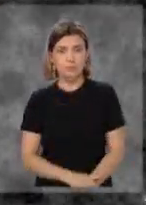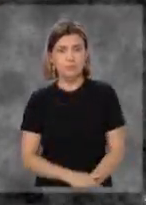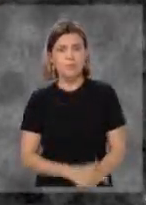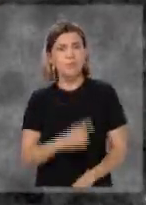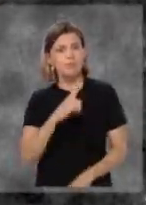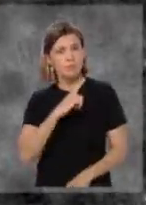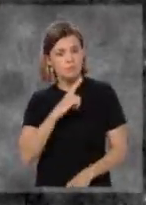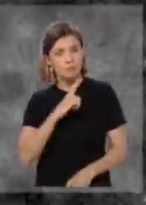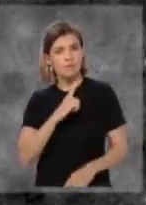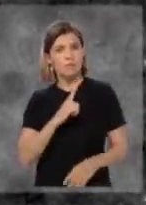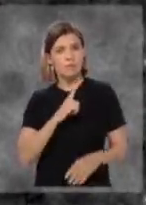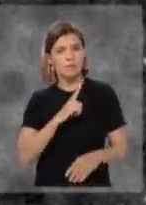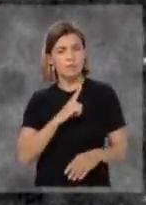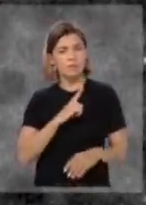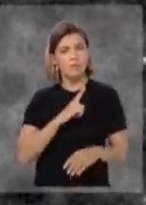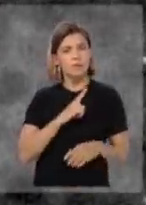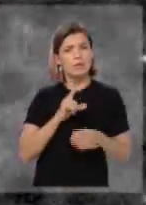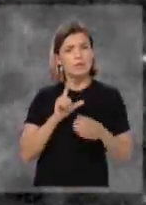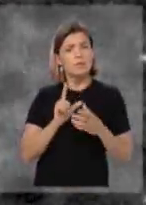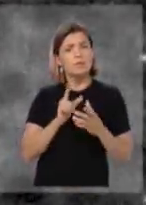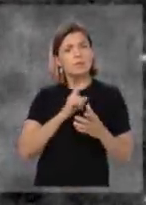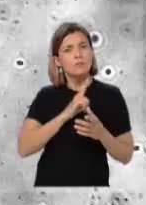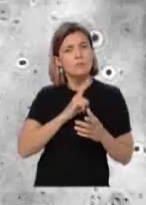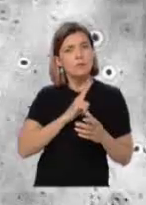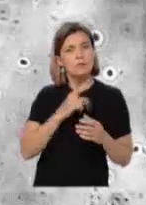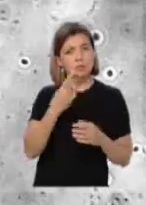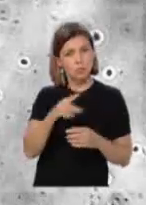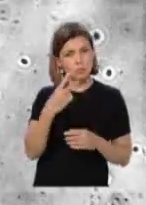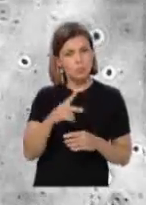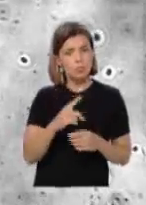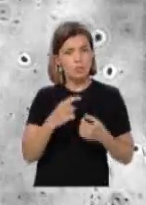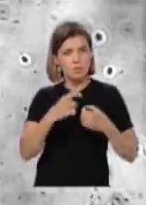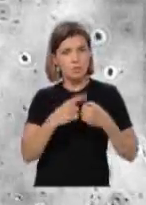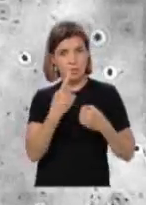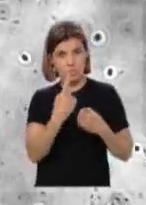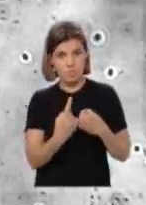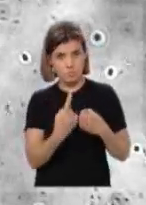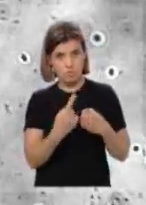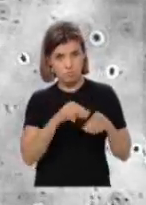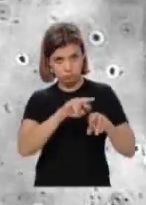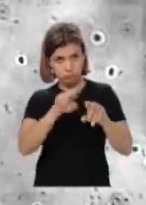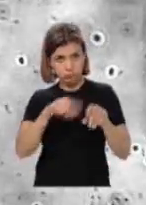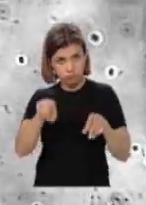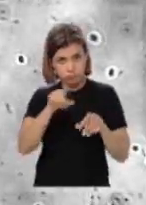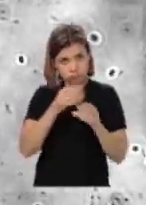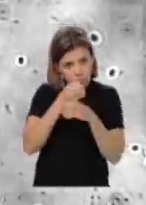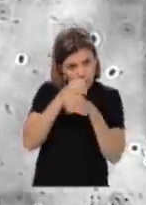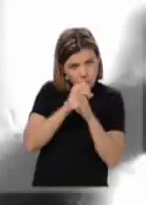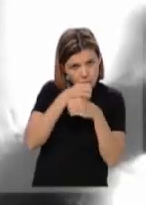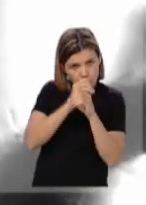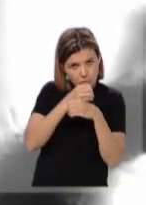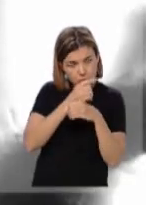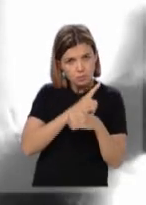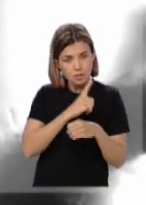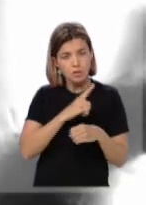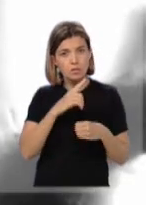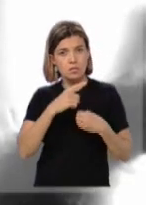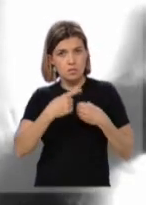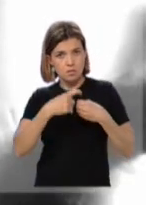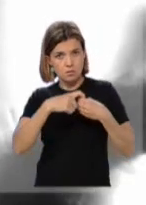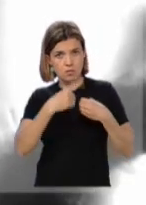Enquanto alguns organismos são formados por apenas uma célula, como as bactérias, os protozoários e algumas algas, conhecidos